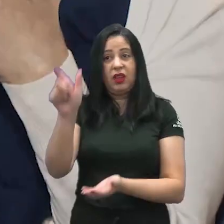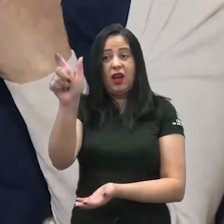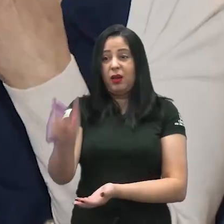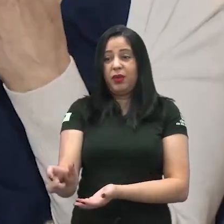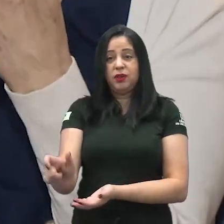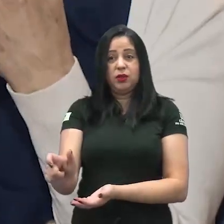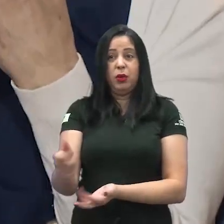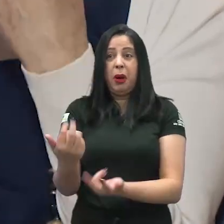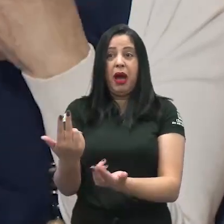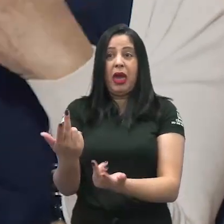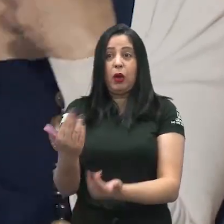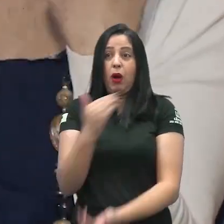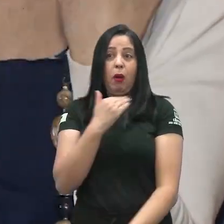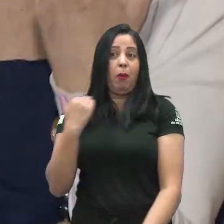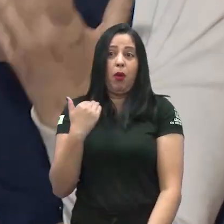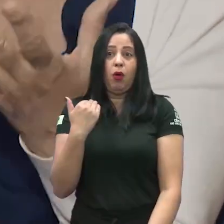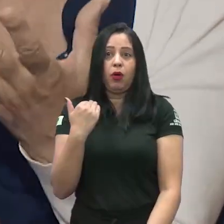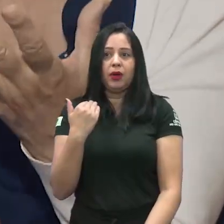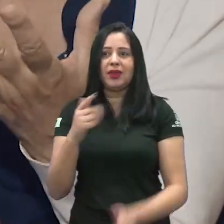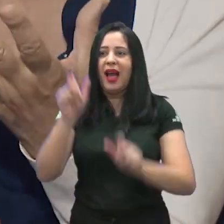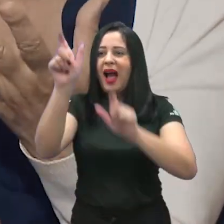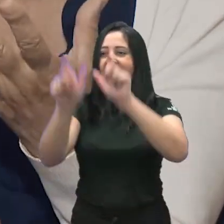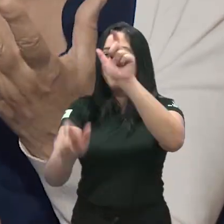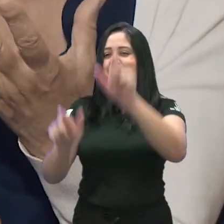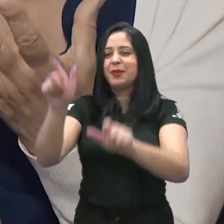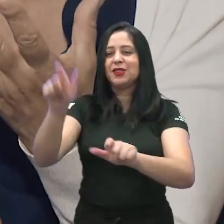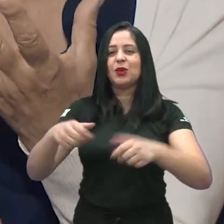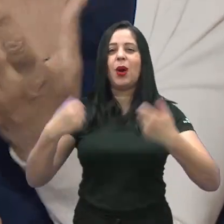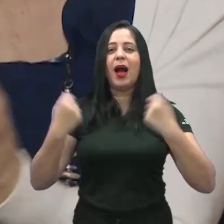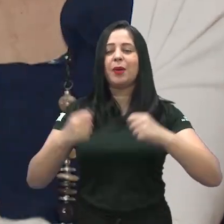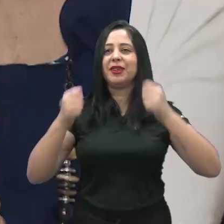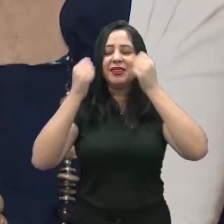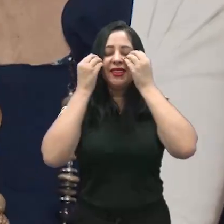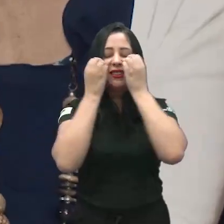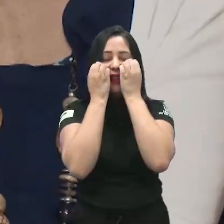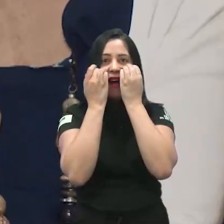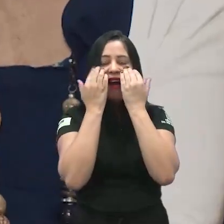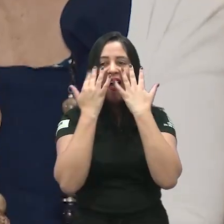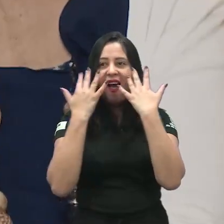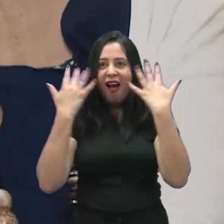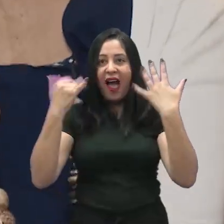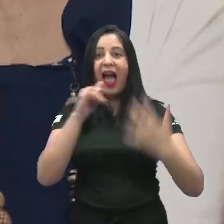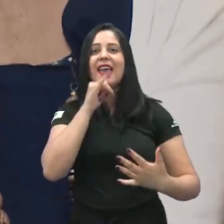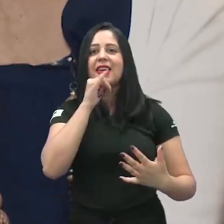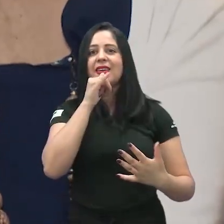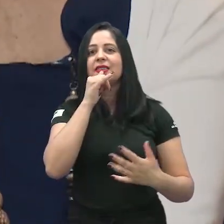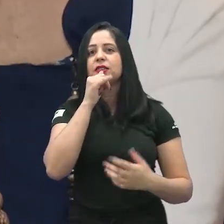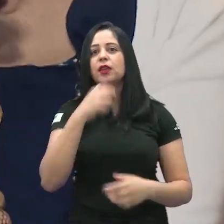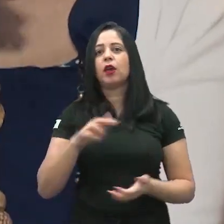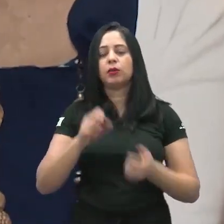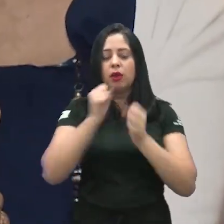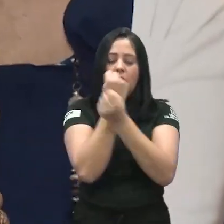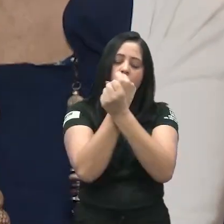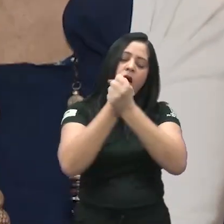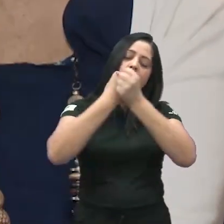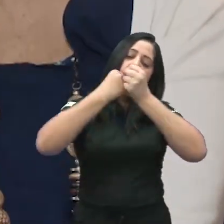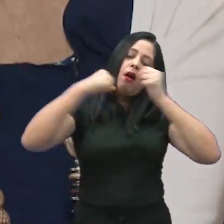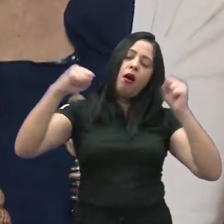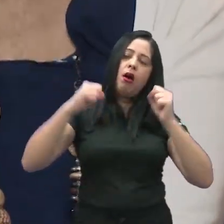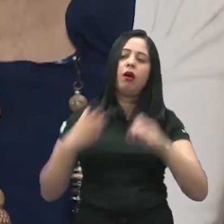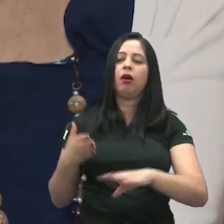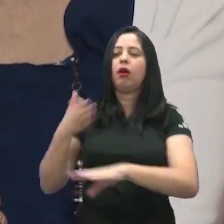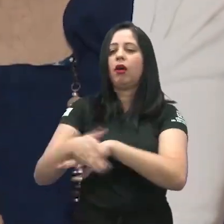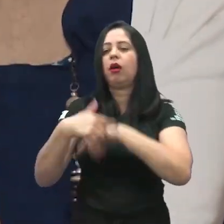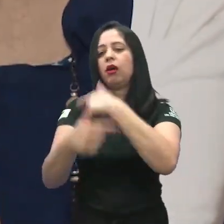trazer um olho que brilha. Aquela pessoa que levantou de manhã, vai para o trabalho, faz uma série de